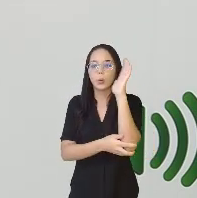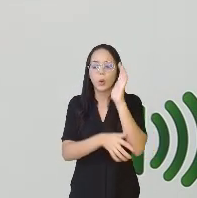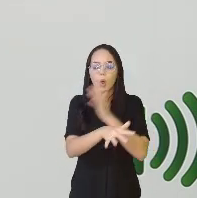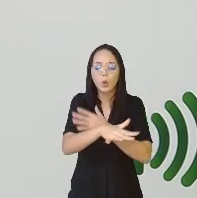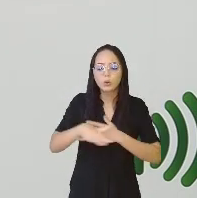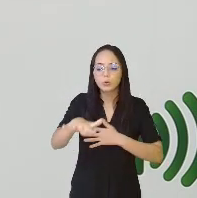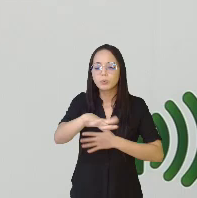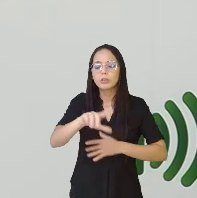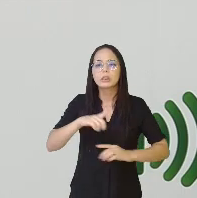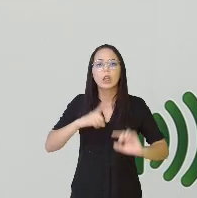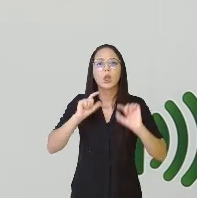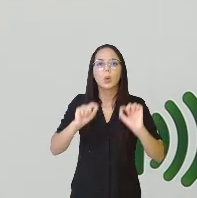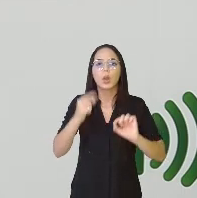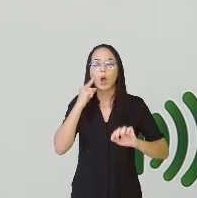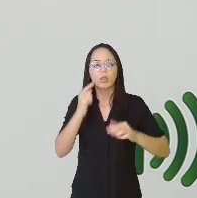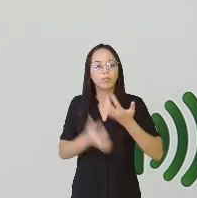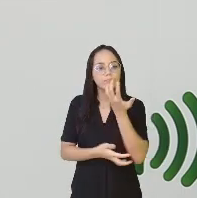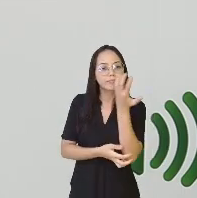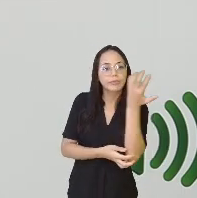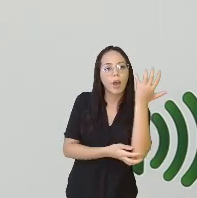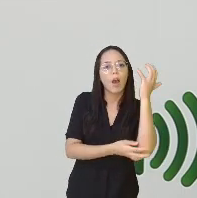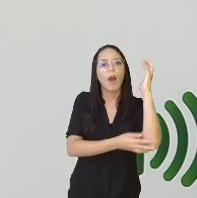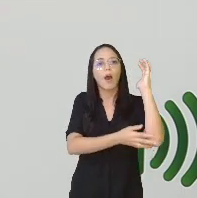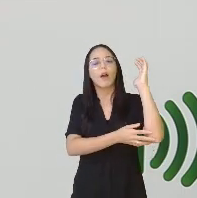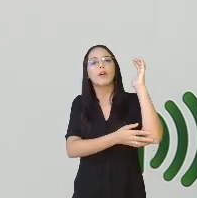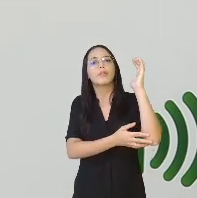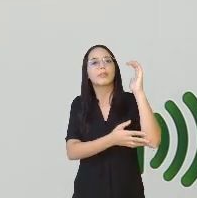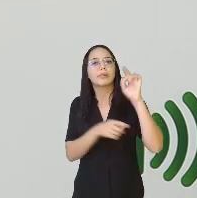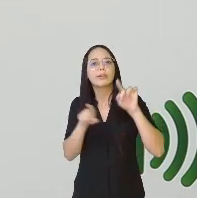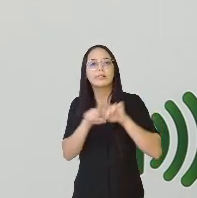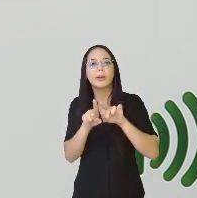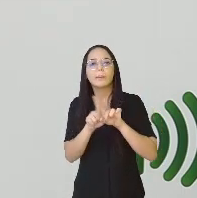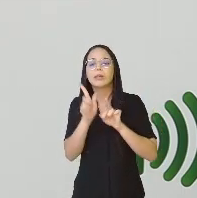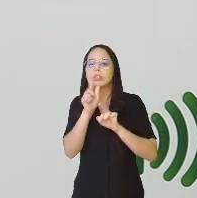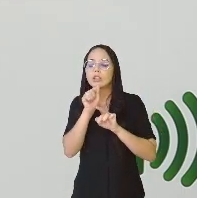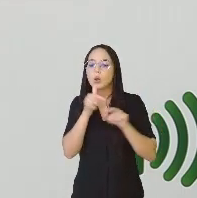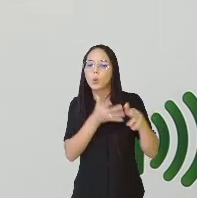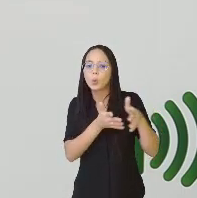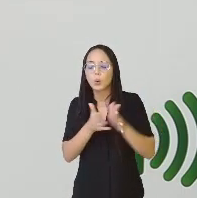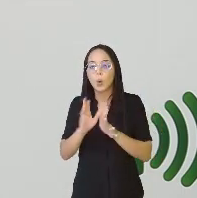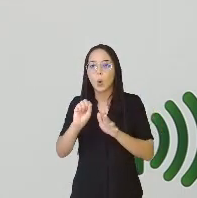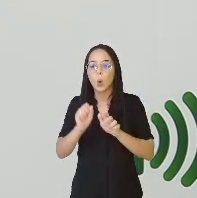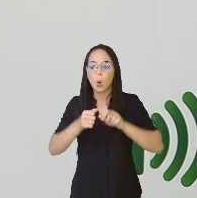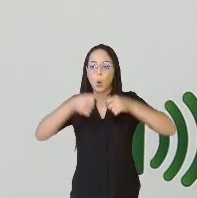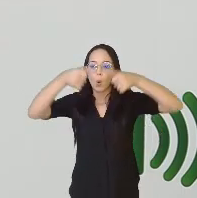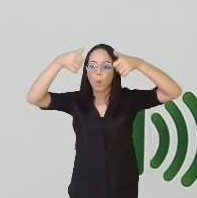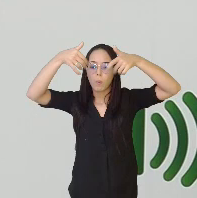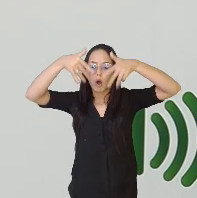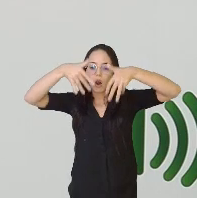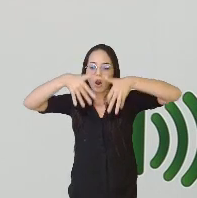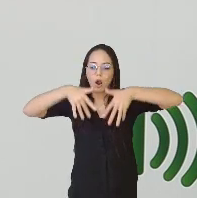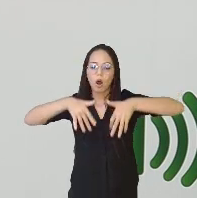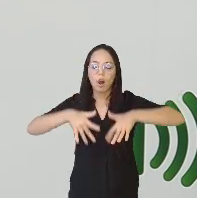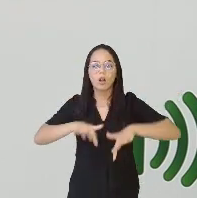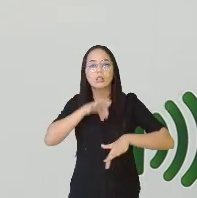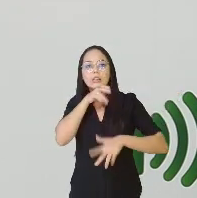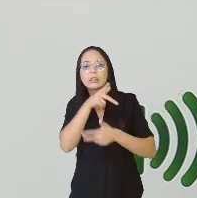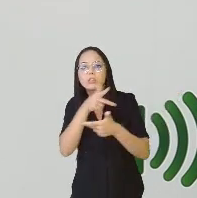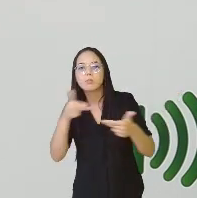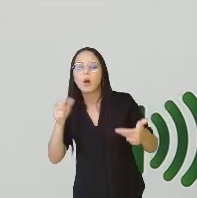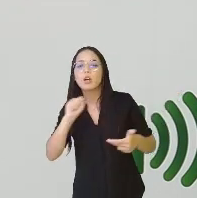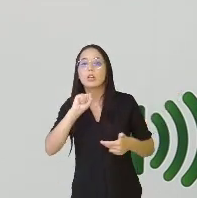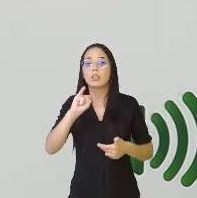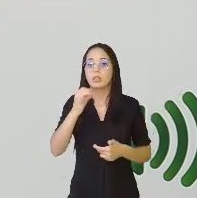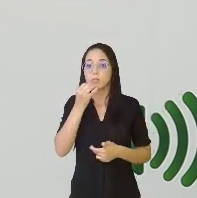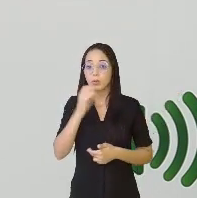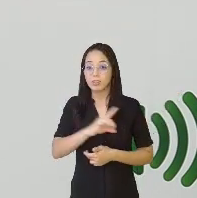cênico? Árvores, quem sabe a representação de um riacho, alguns animais. Se for dia, a luz vai